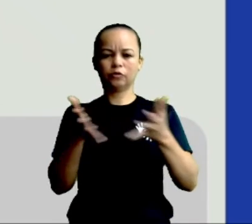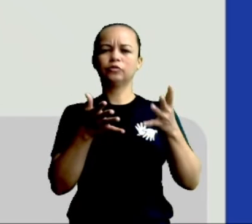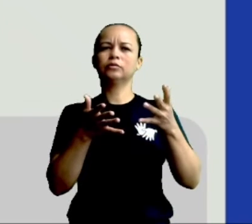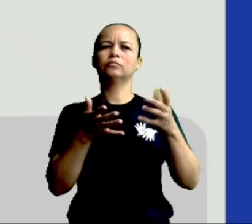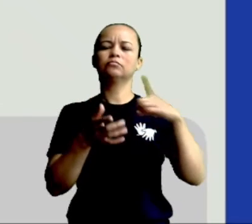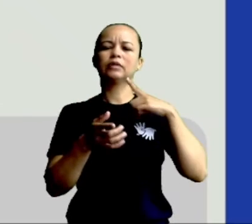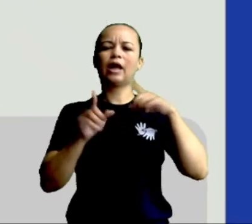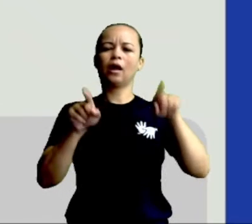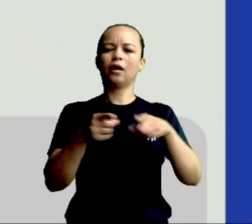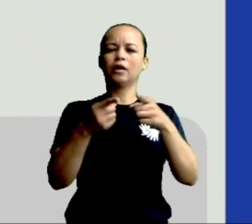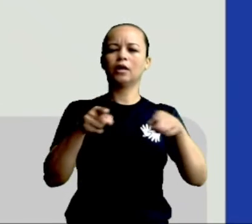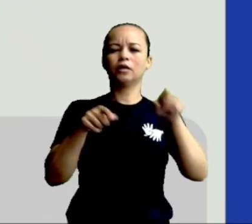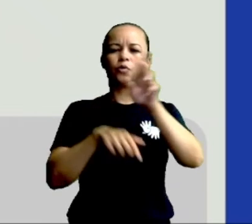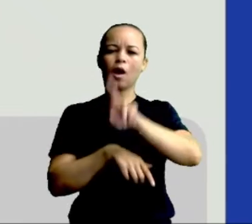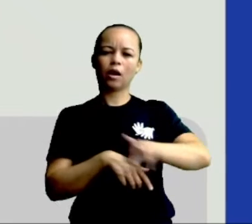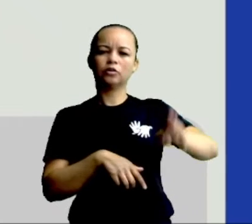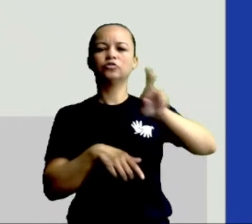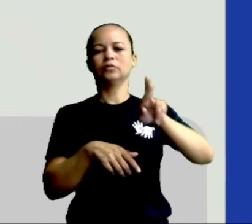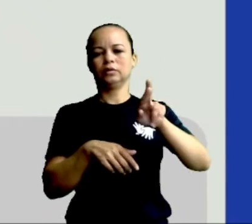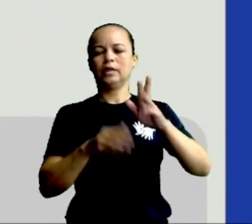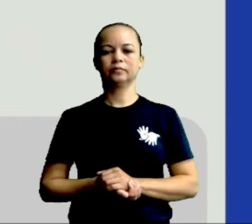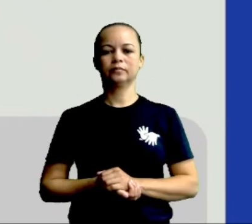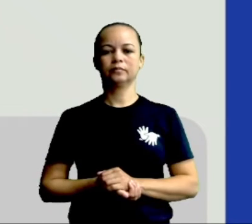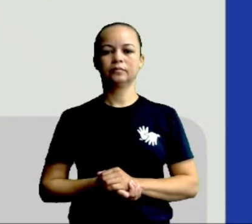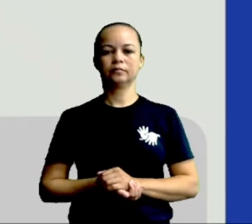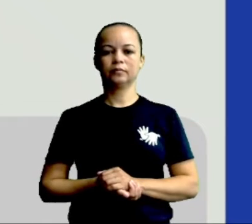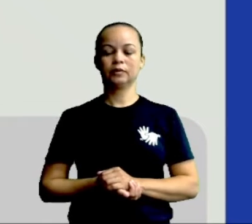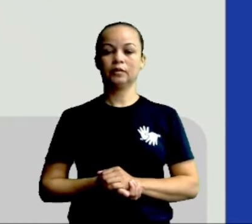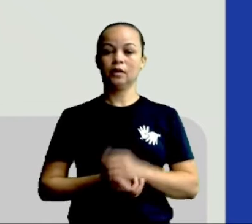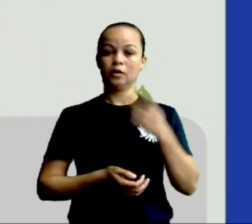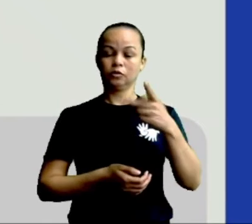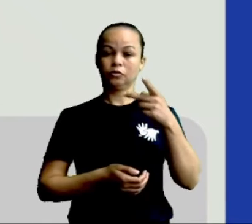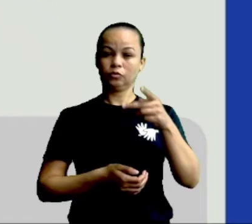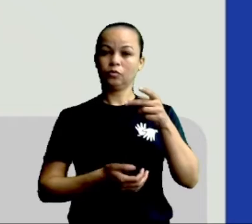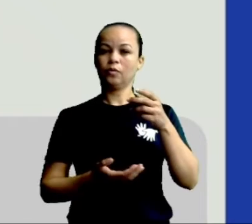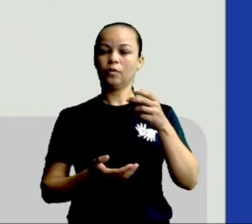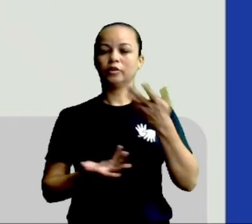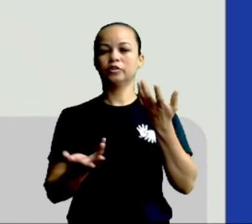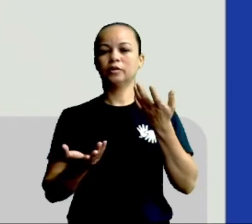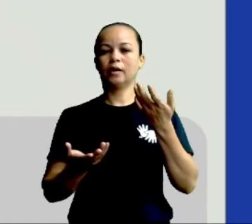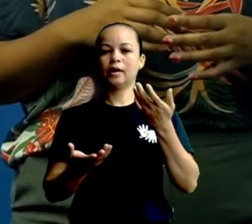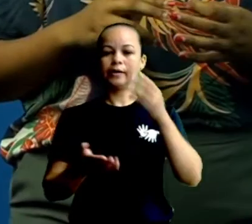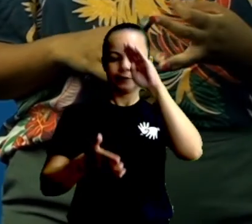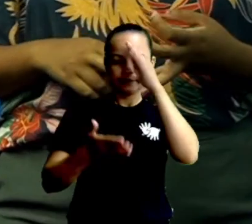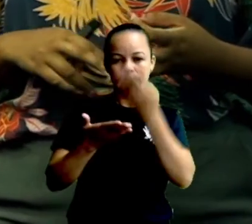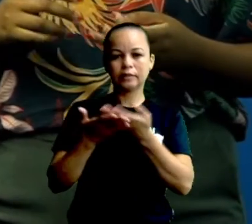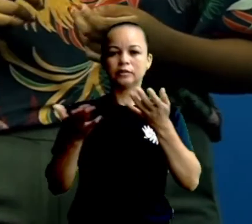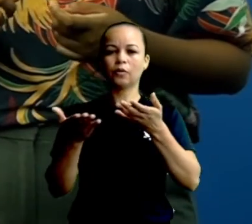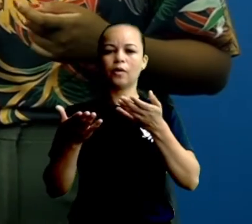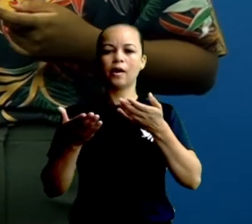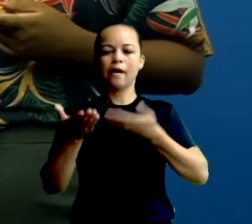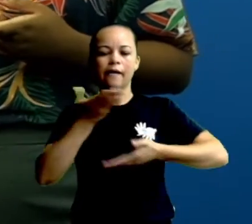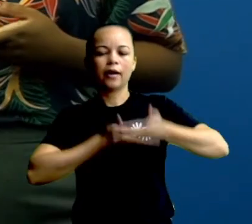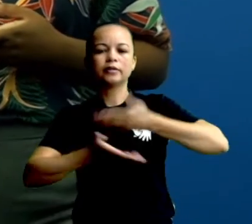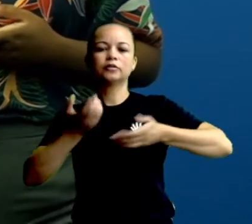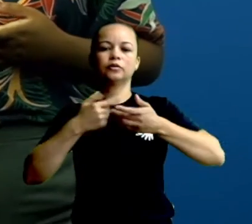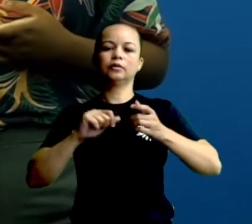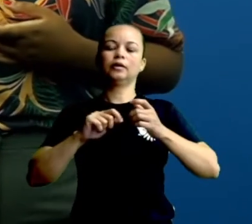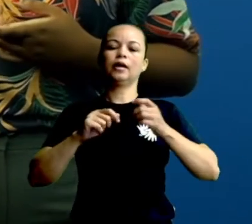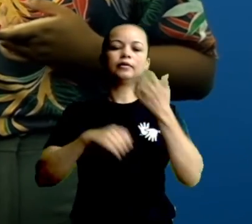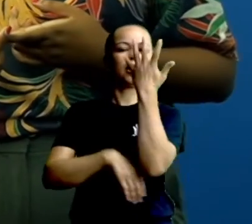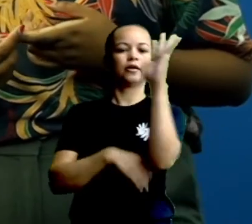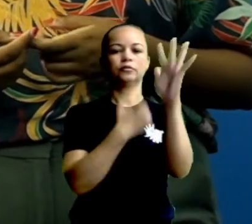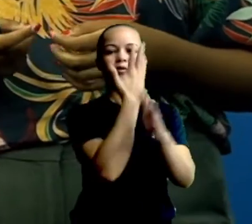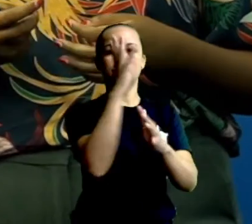hinos religiosos e preces. Suas crenças estão relacionadas à natureza humana e à criação